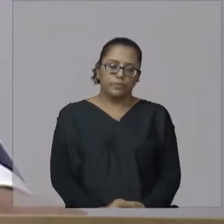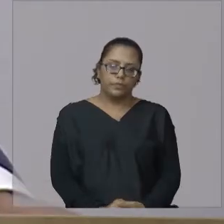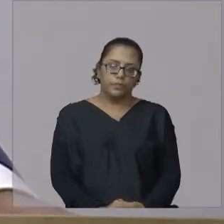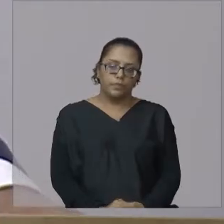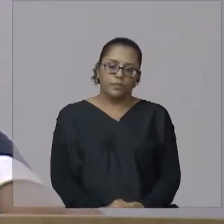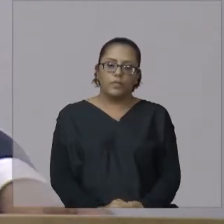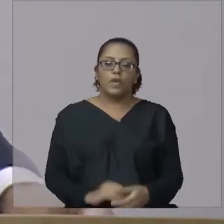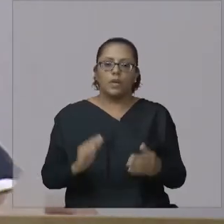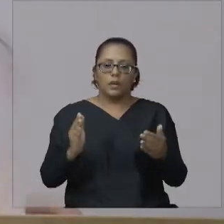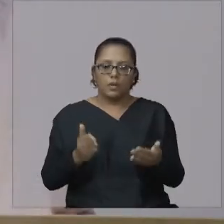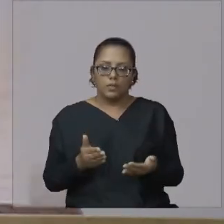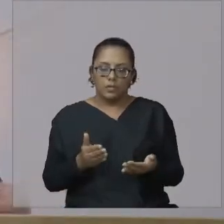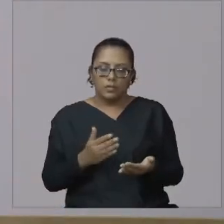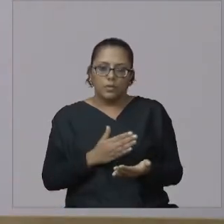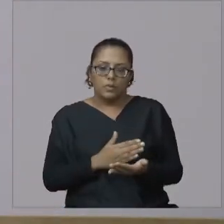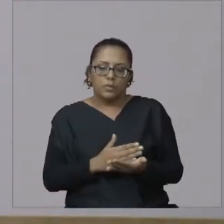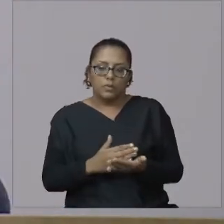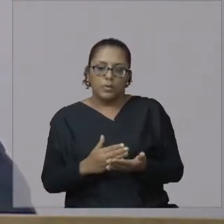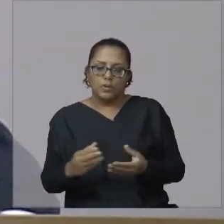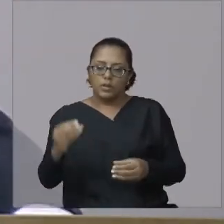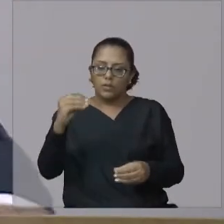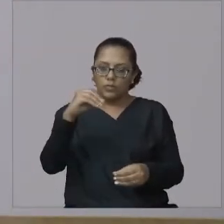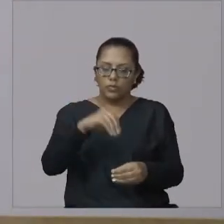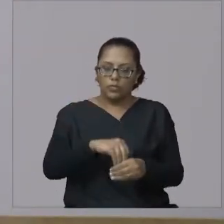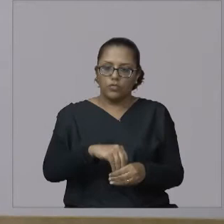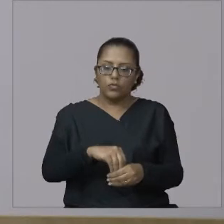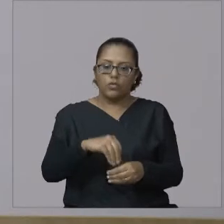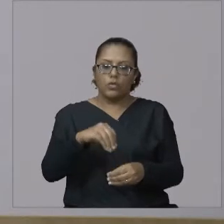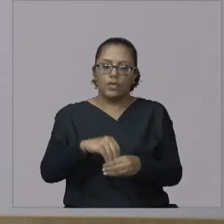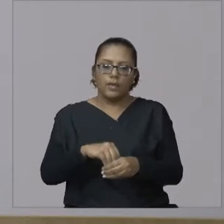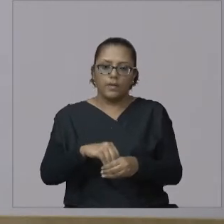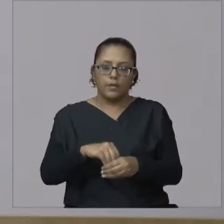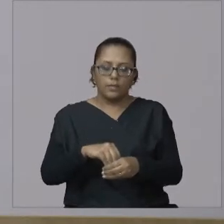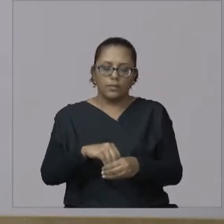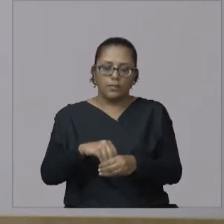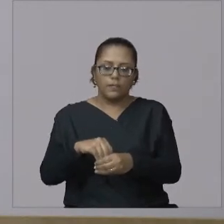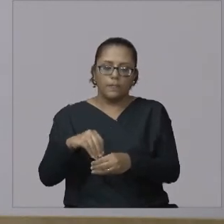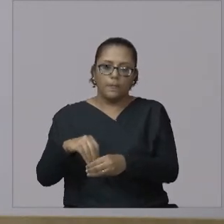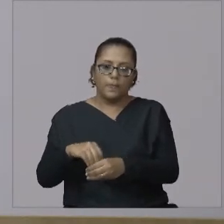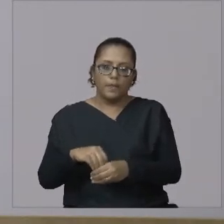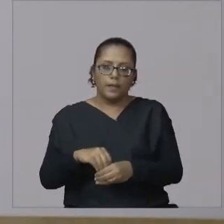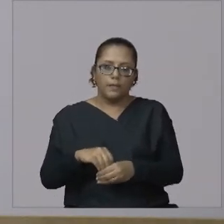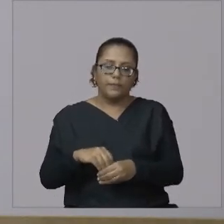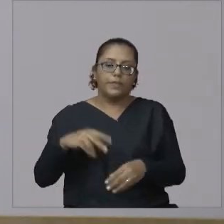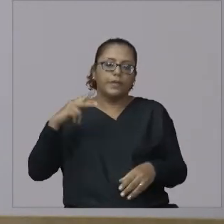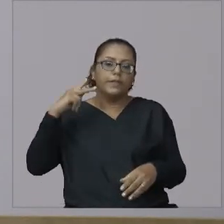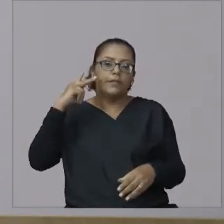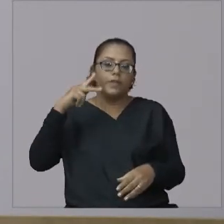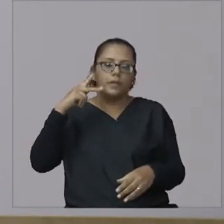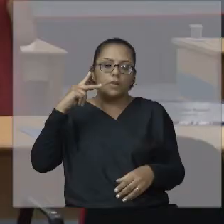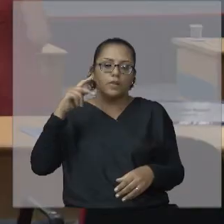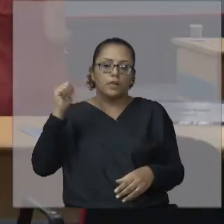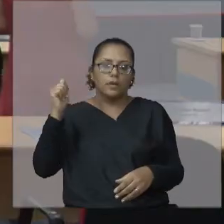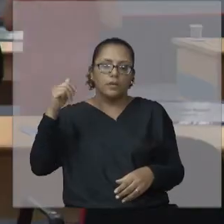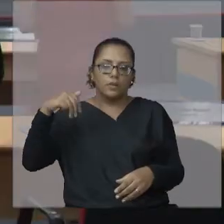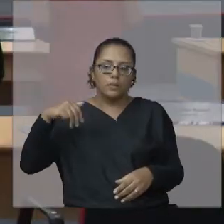Vamos agora, então, iniciar o processo de votação. Primeira vereadora, vereadora Amélia